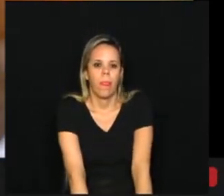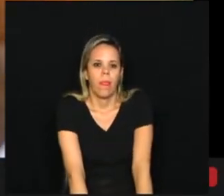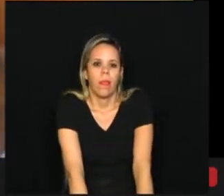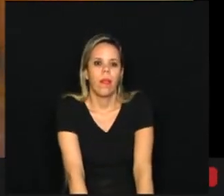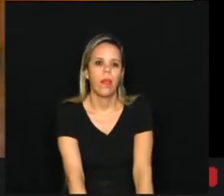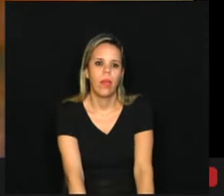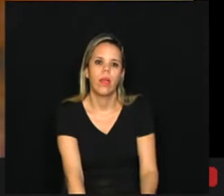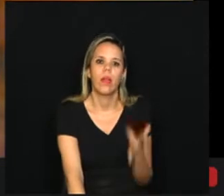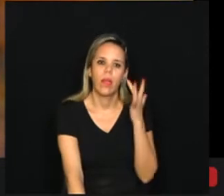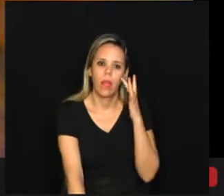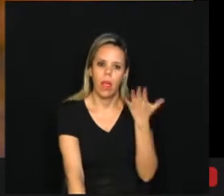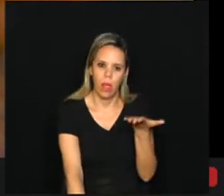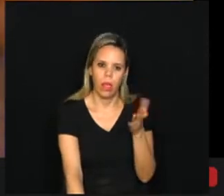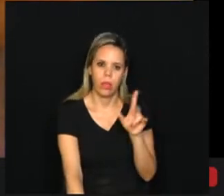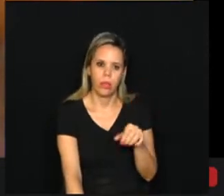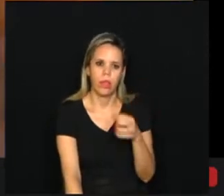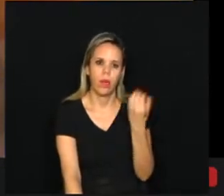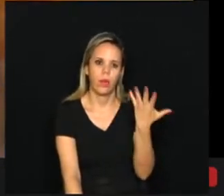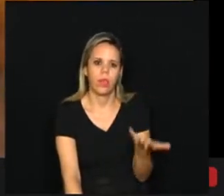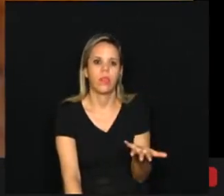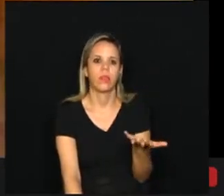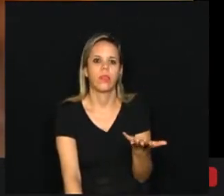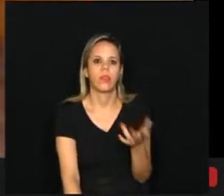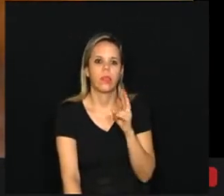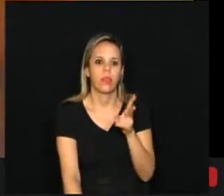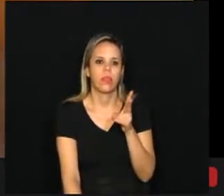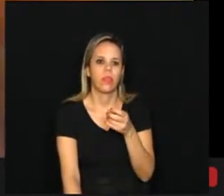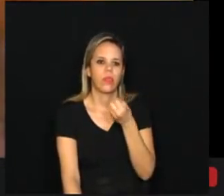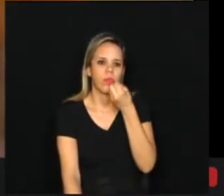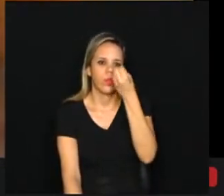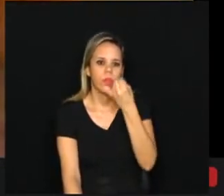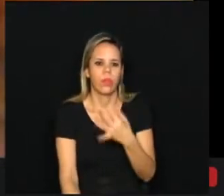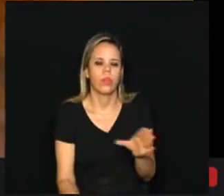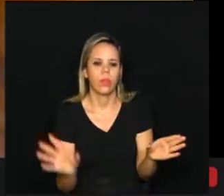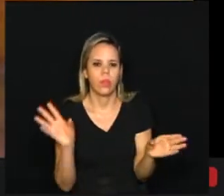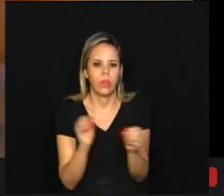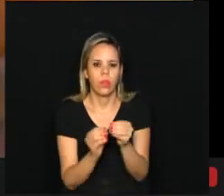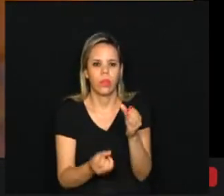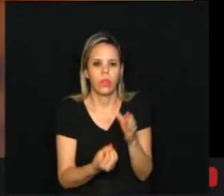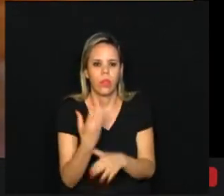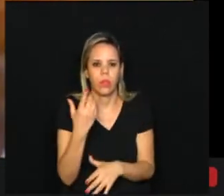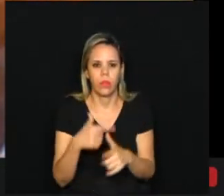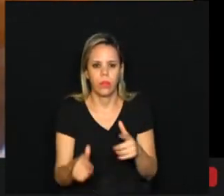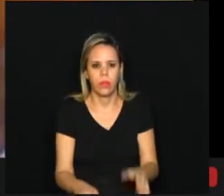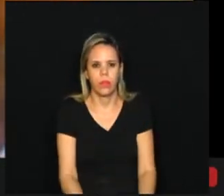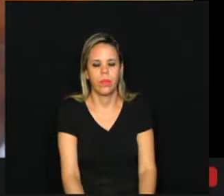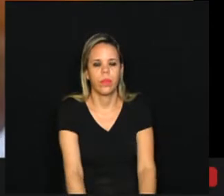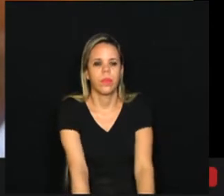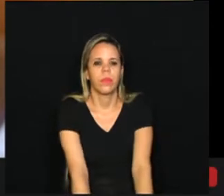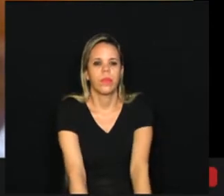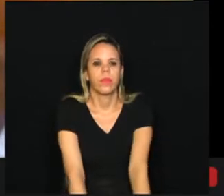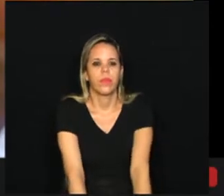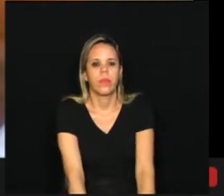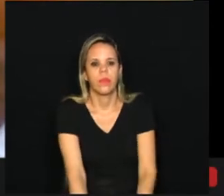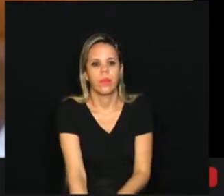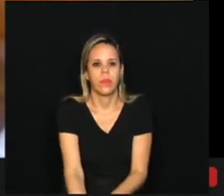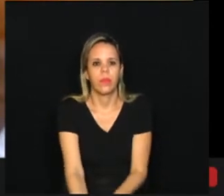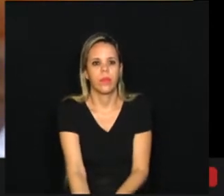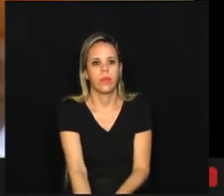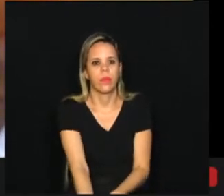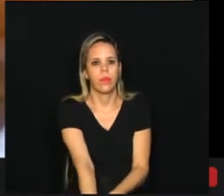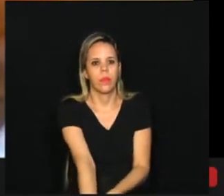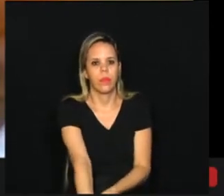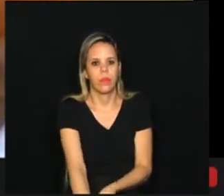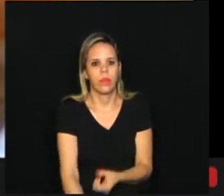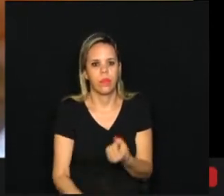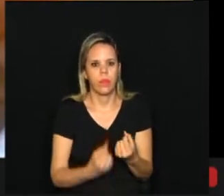acredito que seja mais ou menos isso que a gente tem para resumir aí o caso. Oi, posso fazer